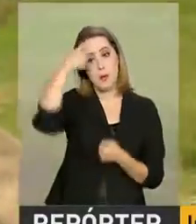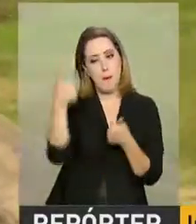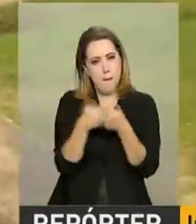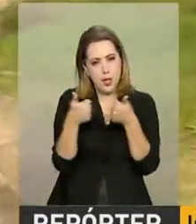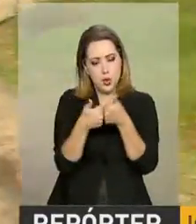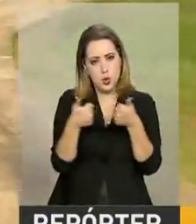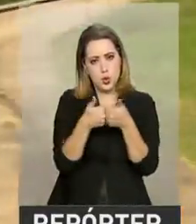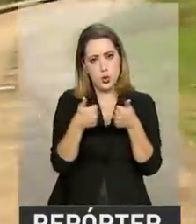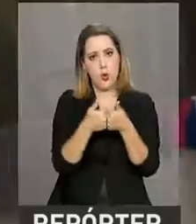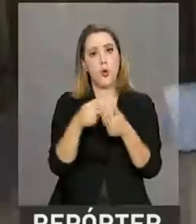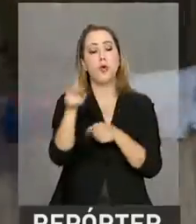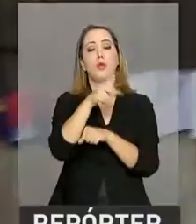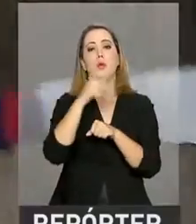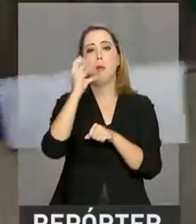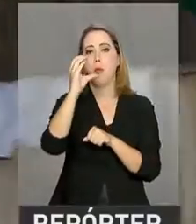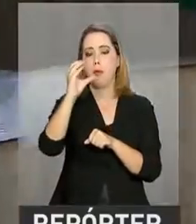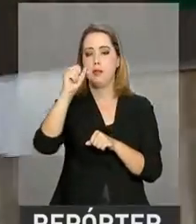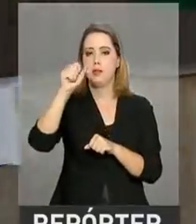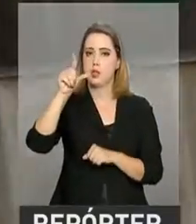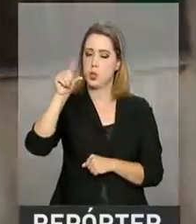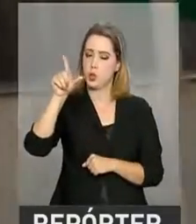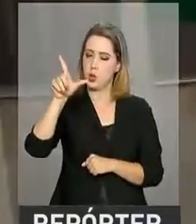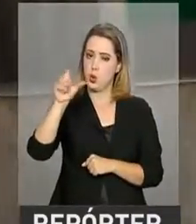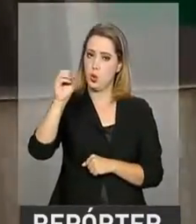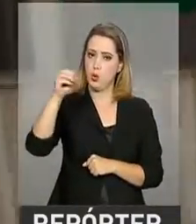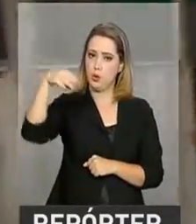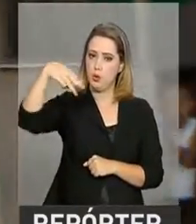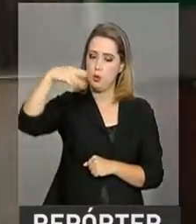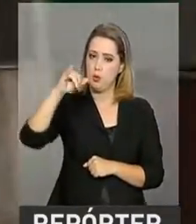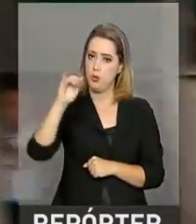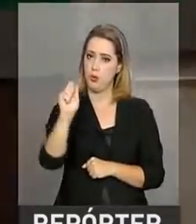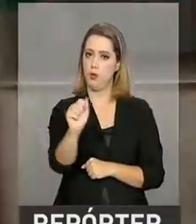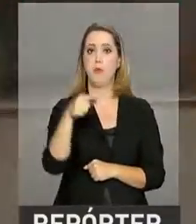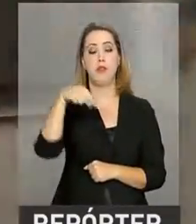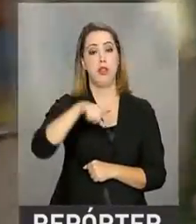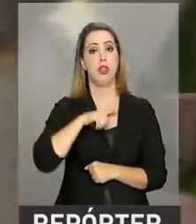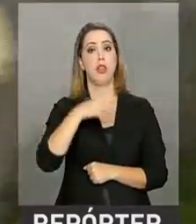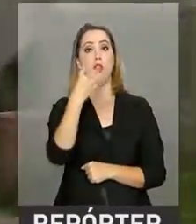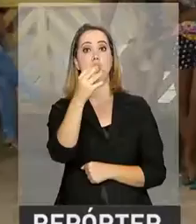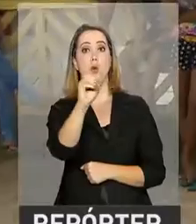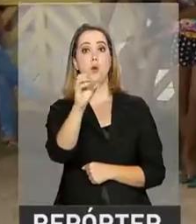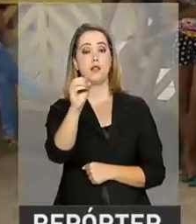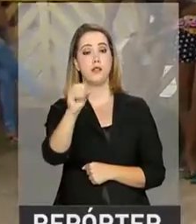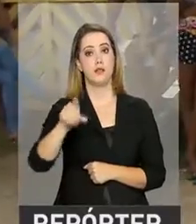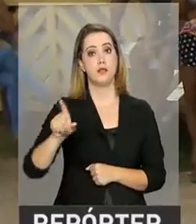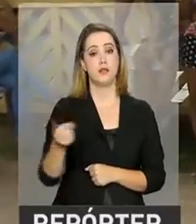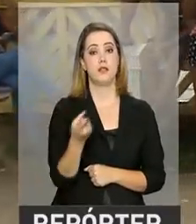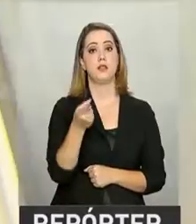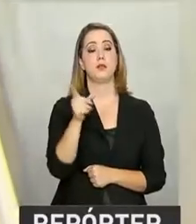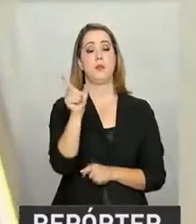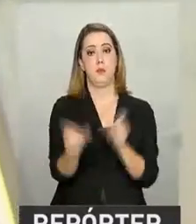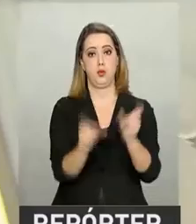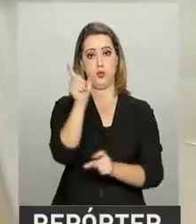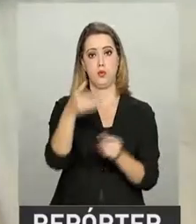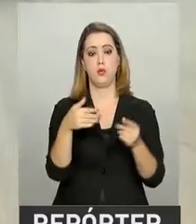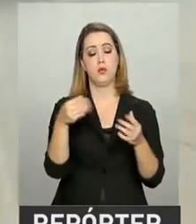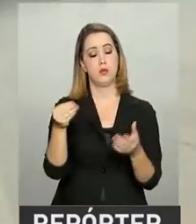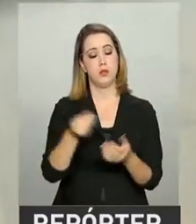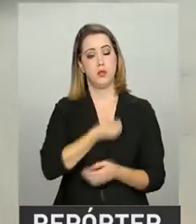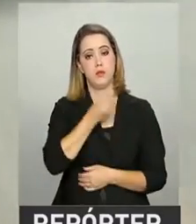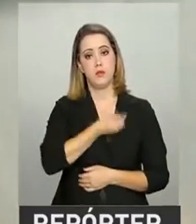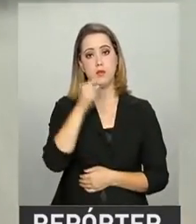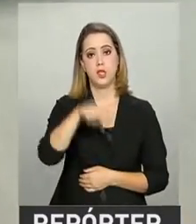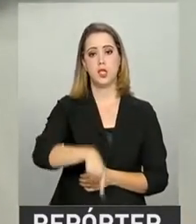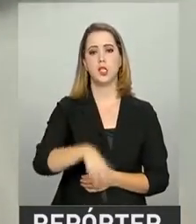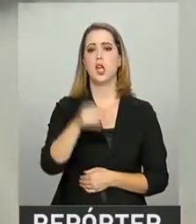com a Colômbia. São cerca de 400 pessoas morando aqui. 90% são indígenas, que vivem da pesca